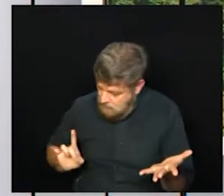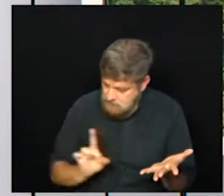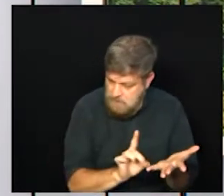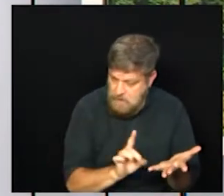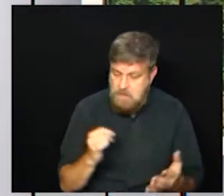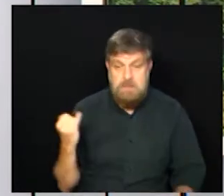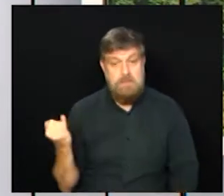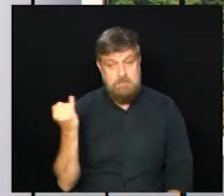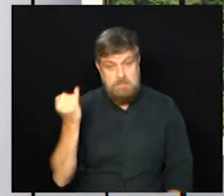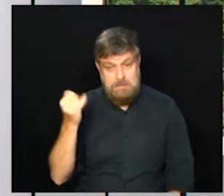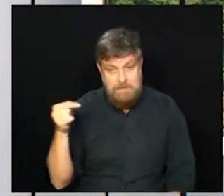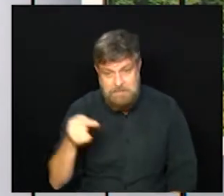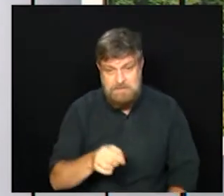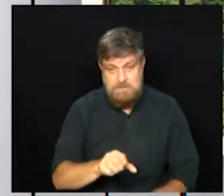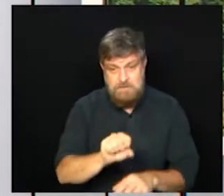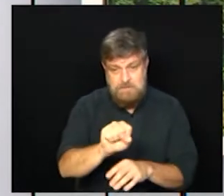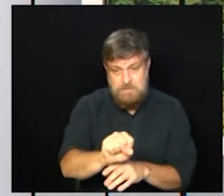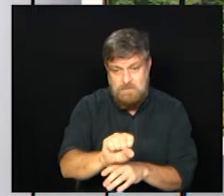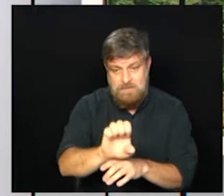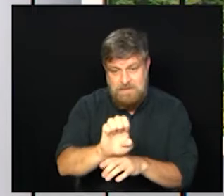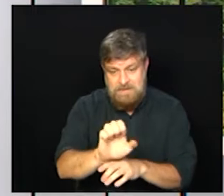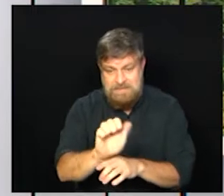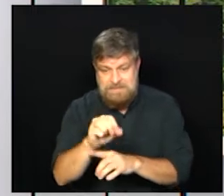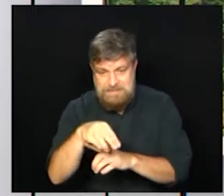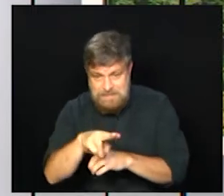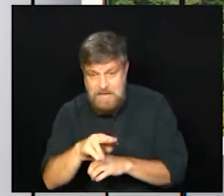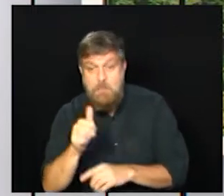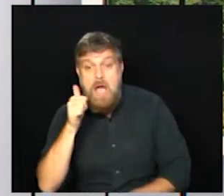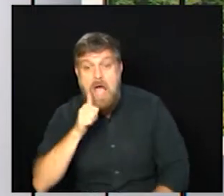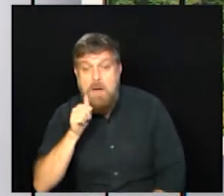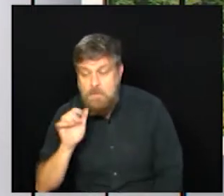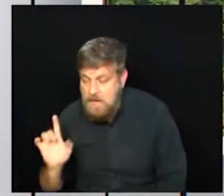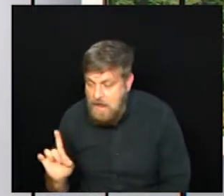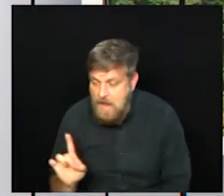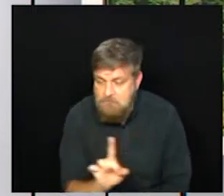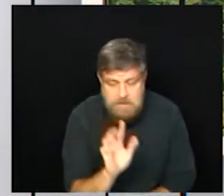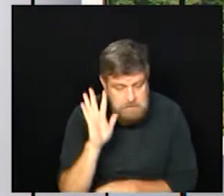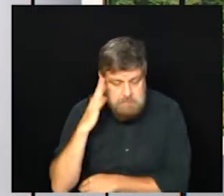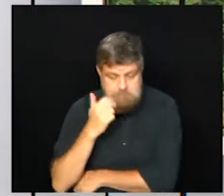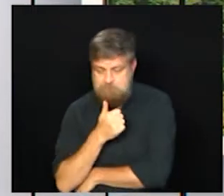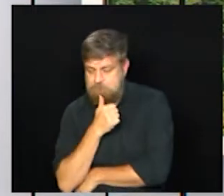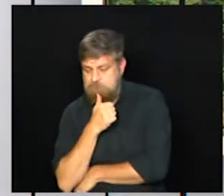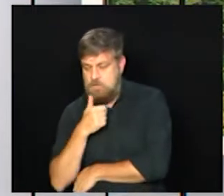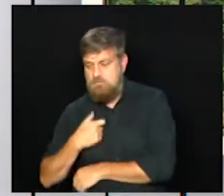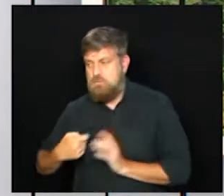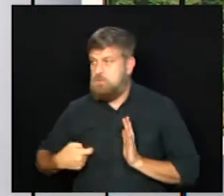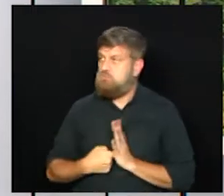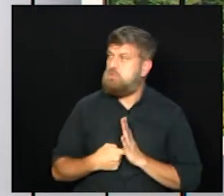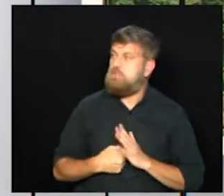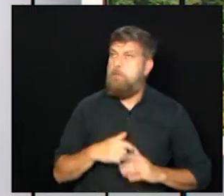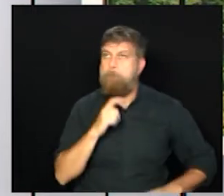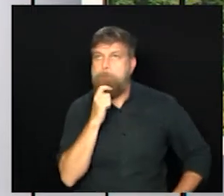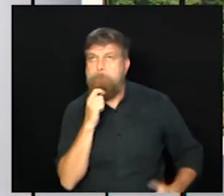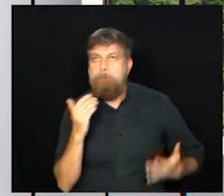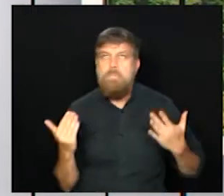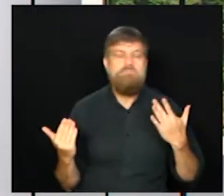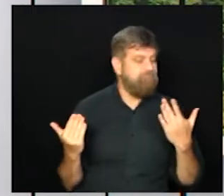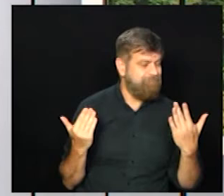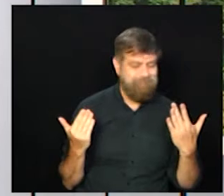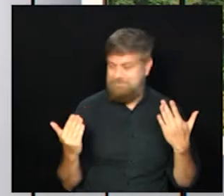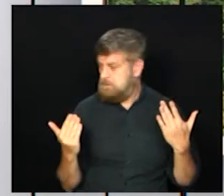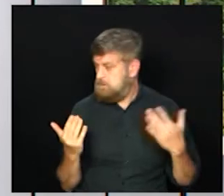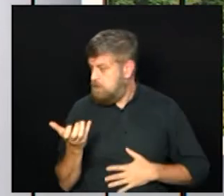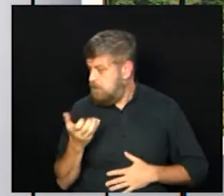importante, mas o SEAMO, a mulher pode procurar o SEAMO sem ter decidido ainda, né? Se ela quer, de fato,